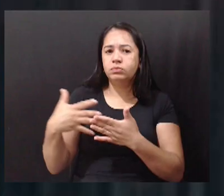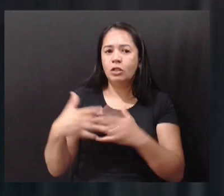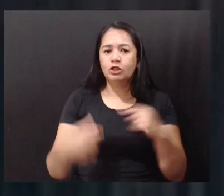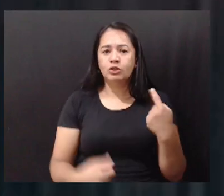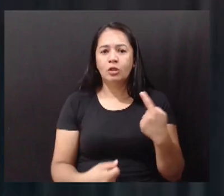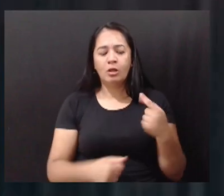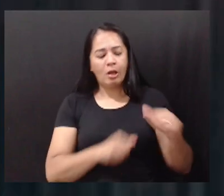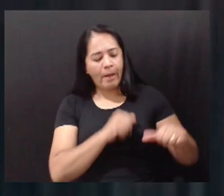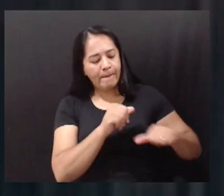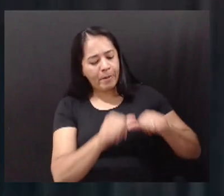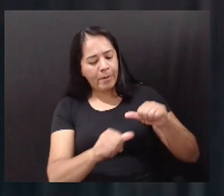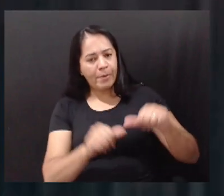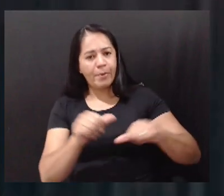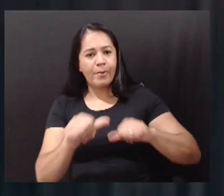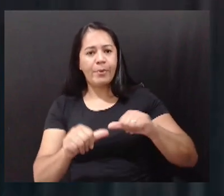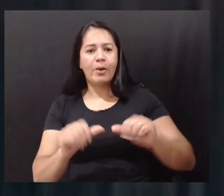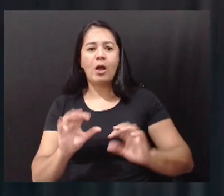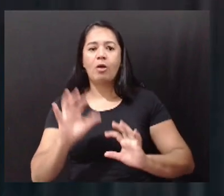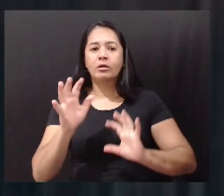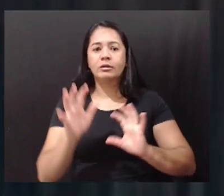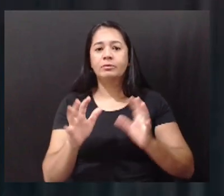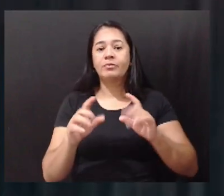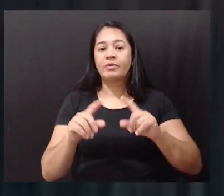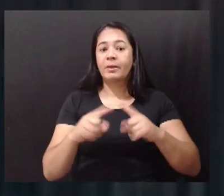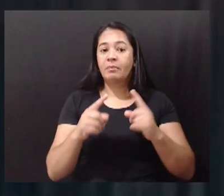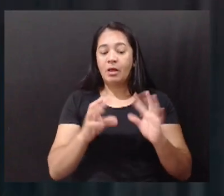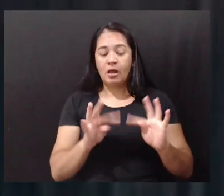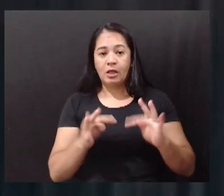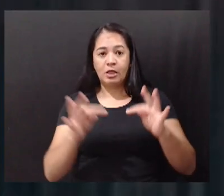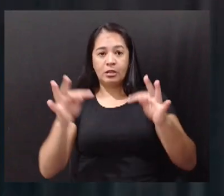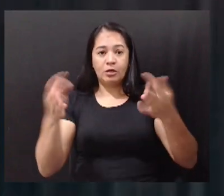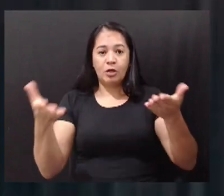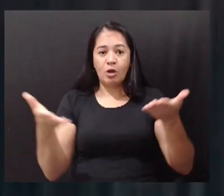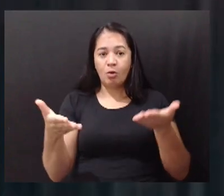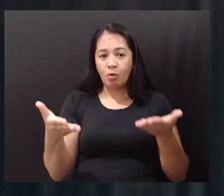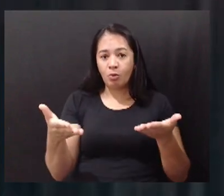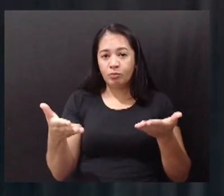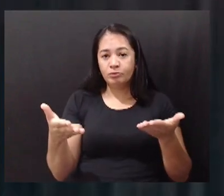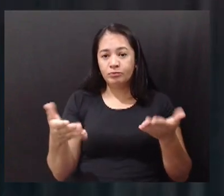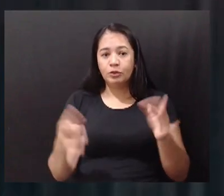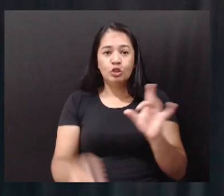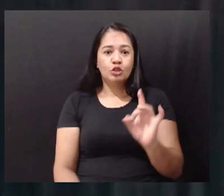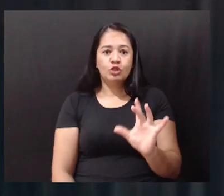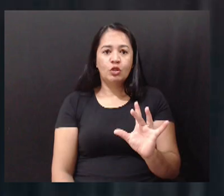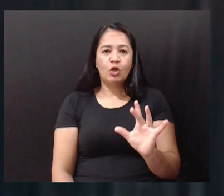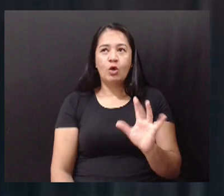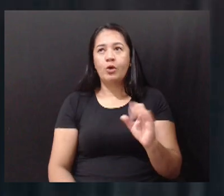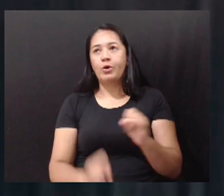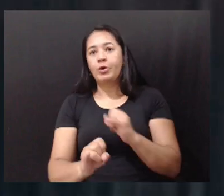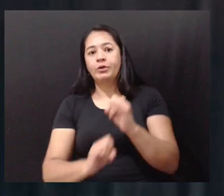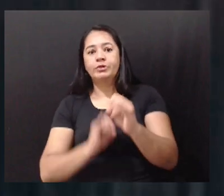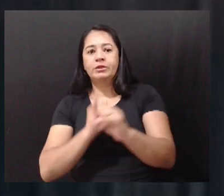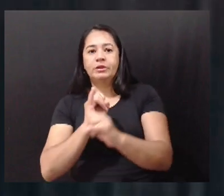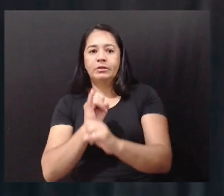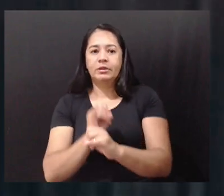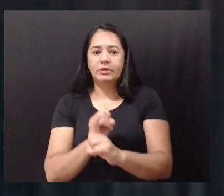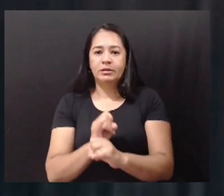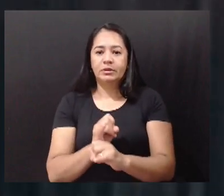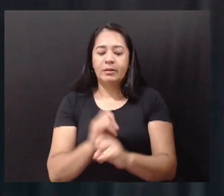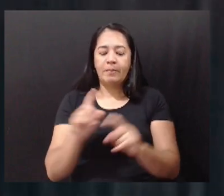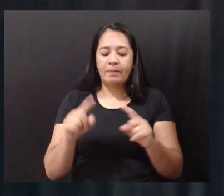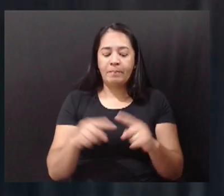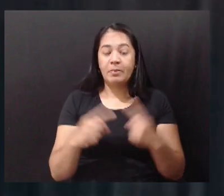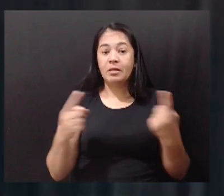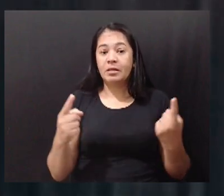e acho que esses avanços que a tecnologia trouxe, não só na internet, né, mas na tecnologia